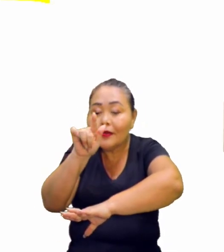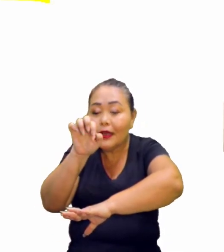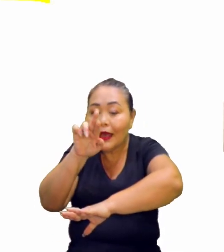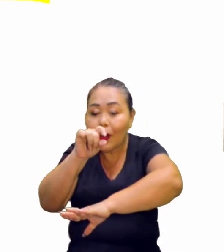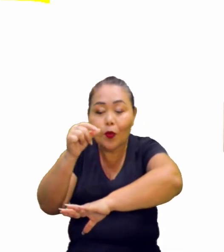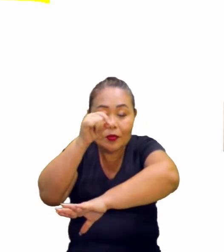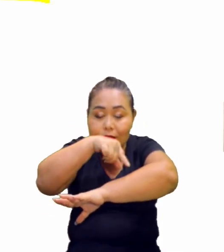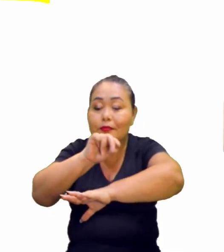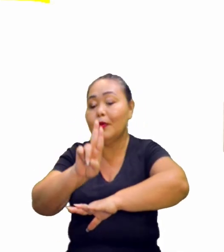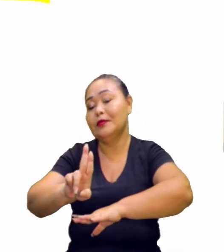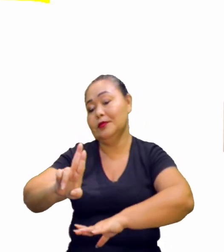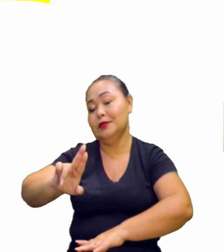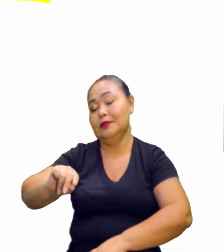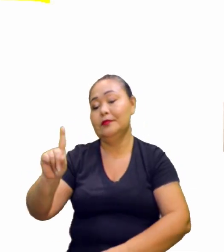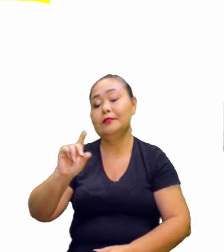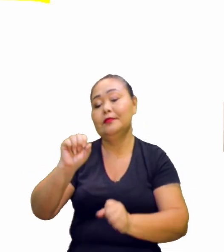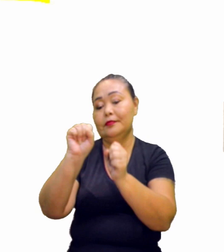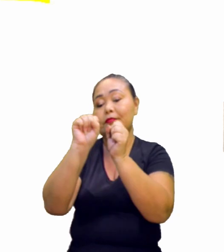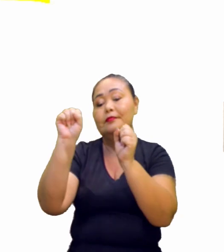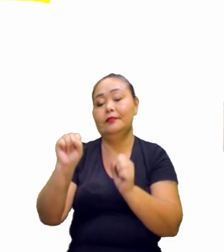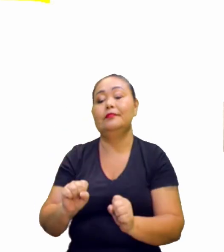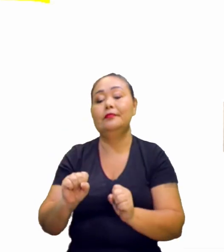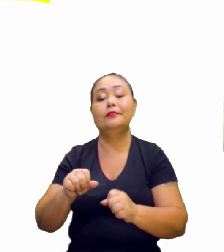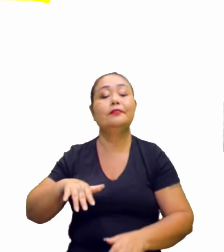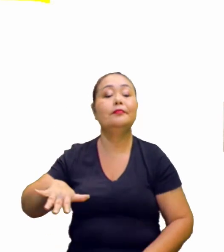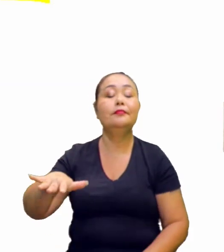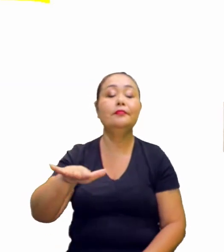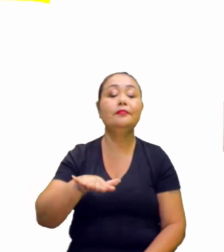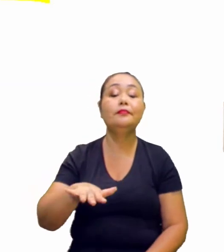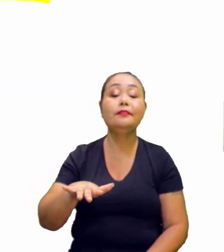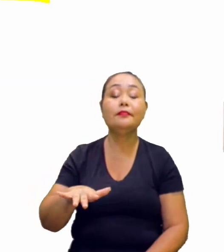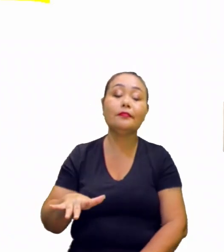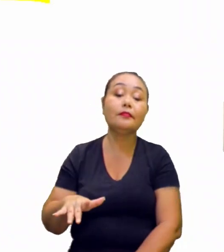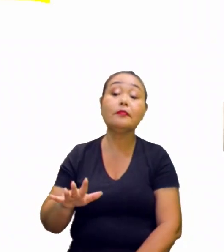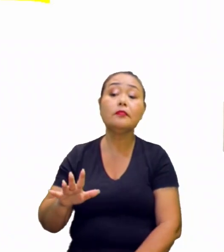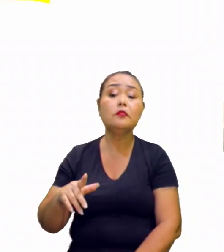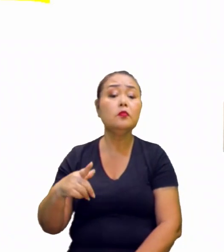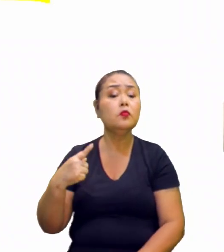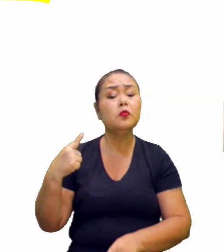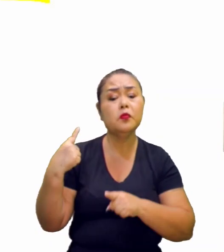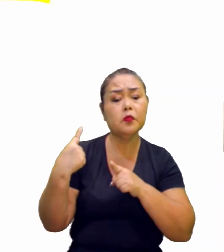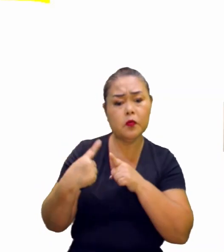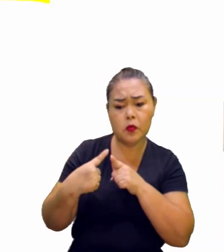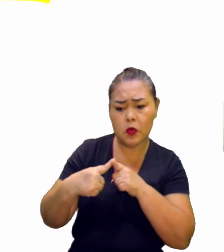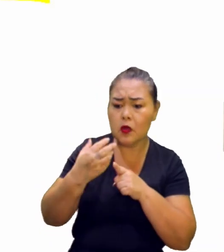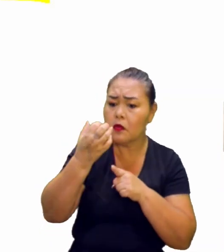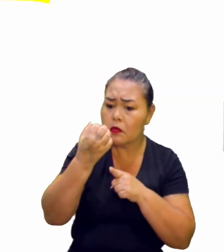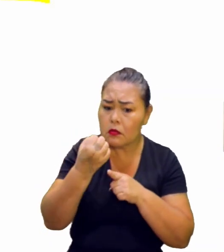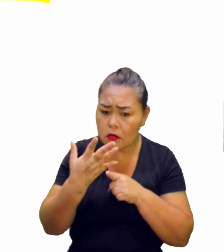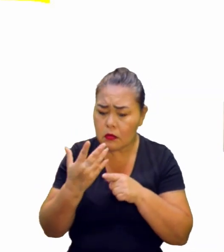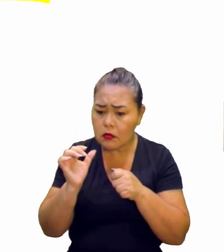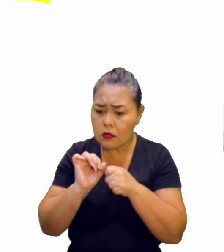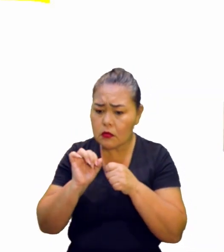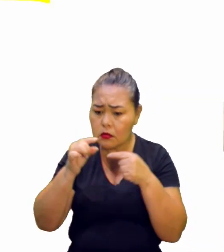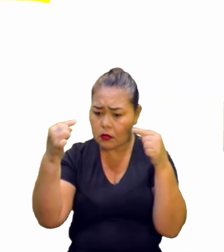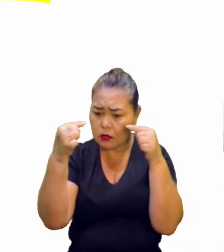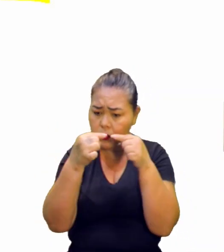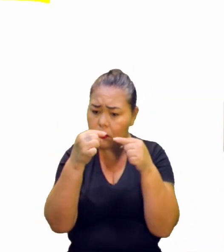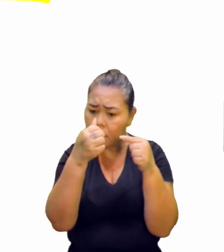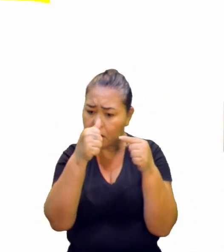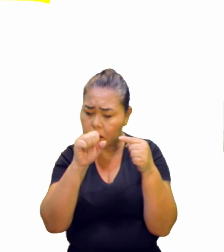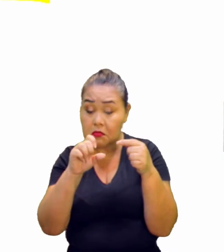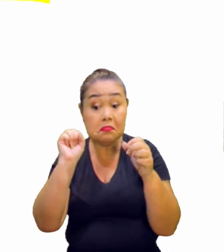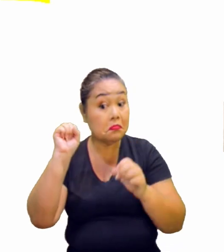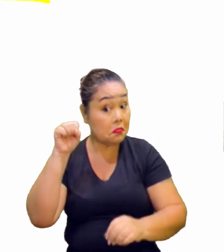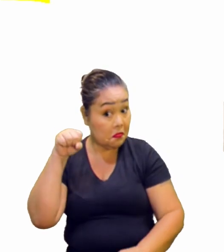aplicar esse sistema aí dentro desses ambientes. E os benefícios? Será que eu tenho benefícios relacionados a eles?